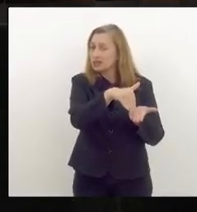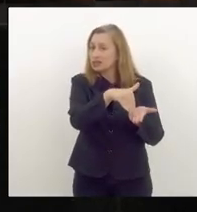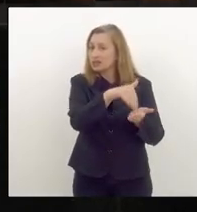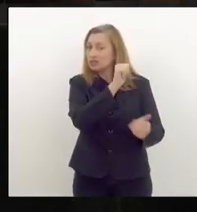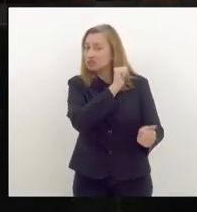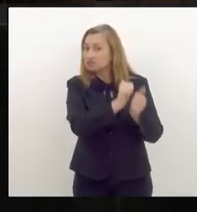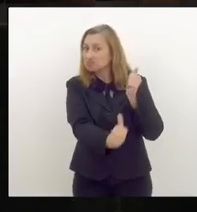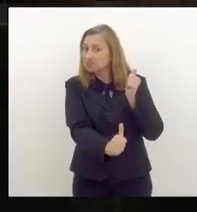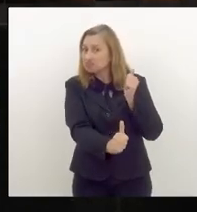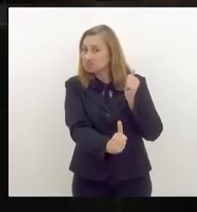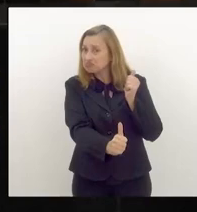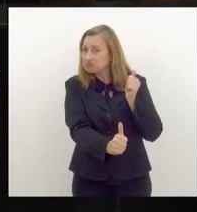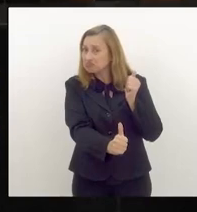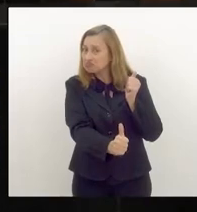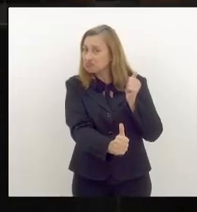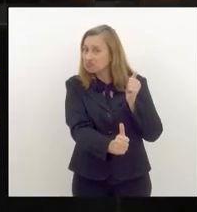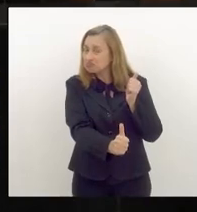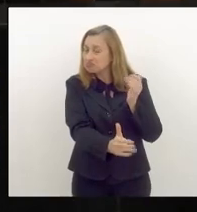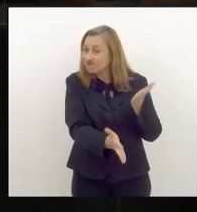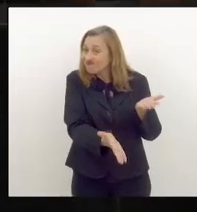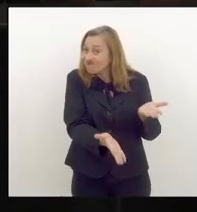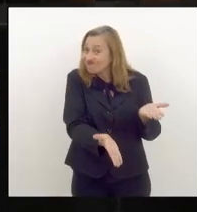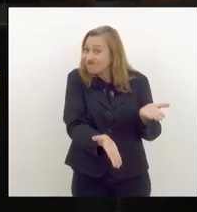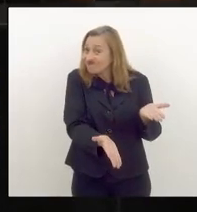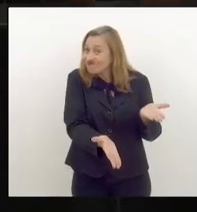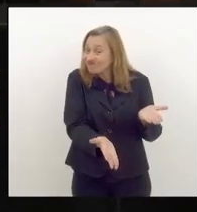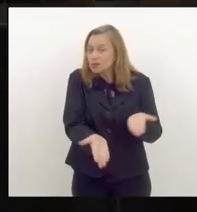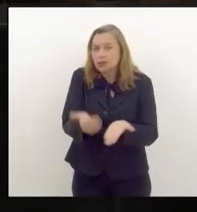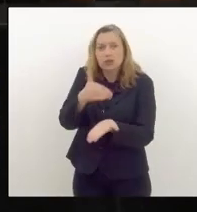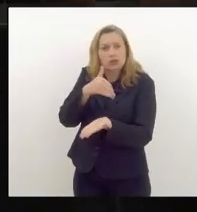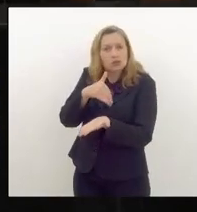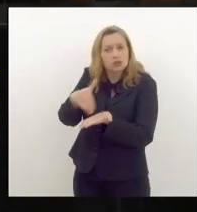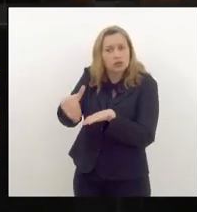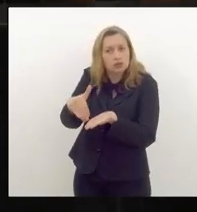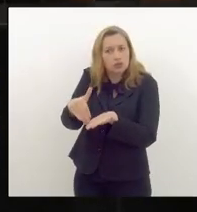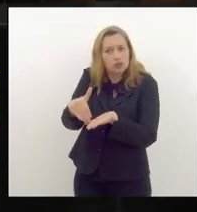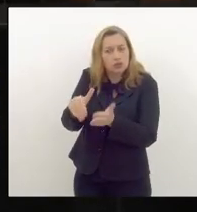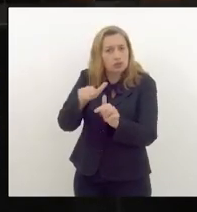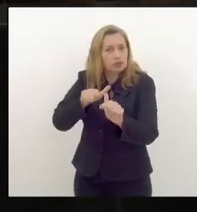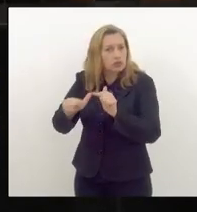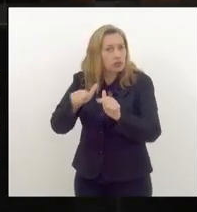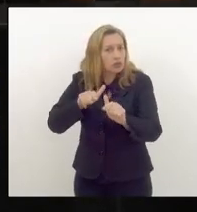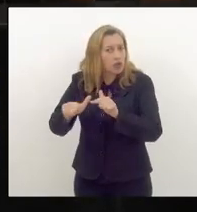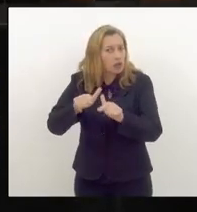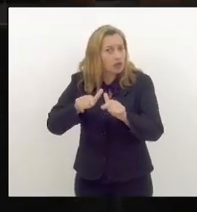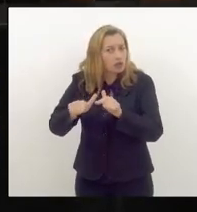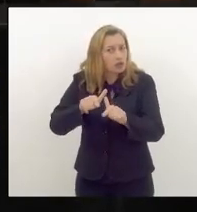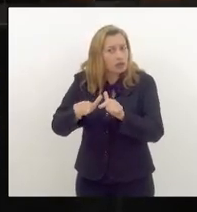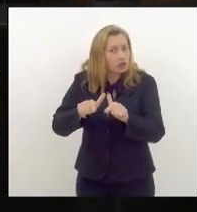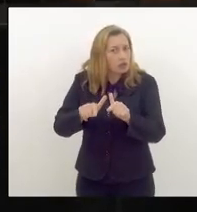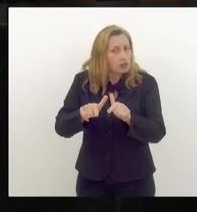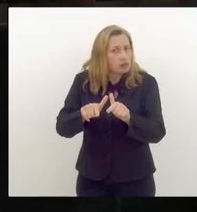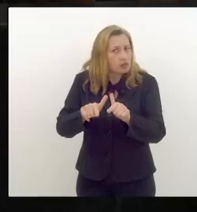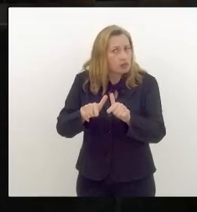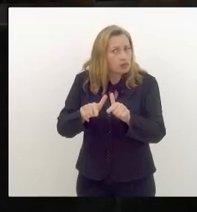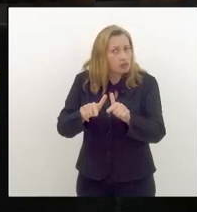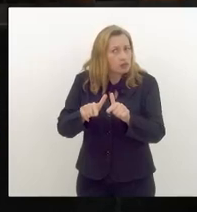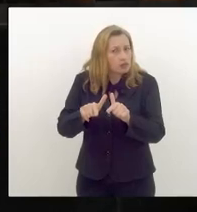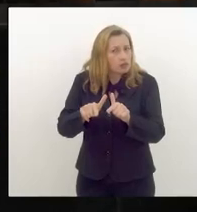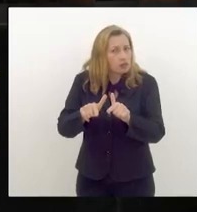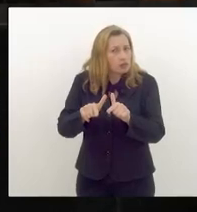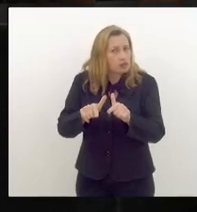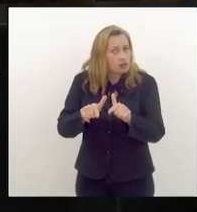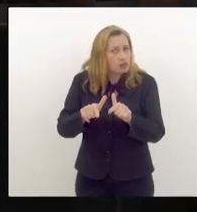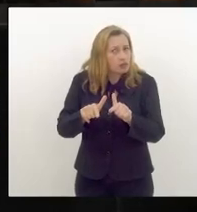esportes e a secretaria de trabalho Ah e por